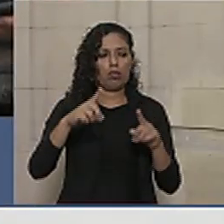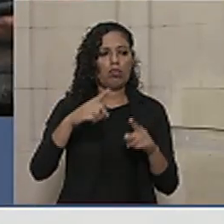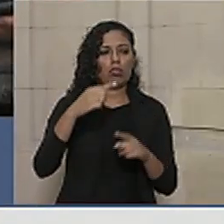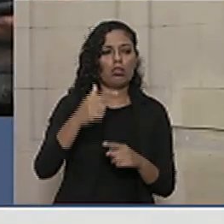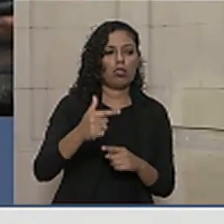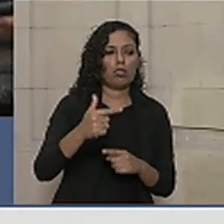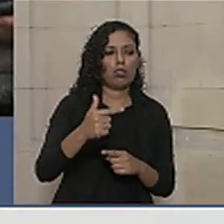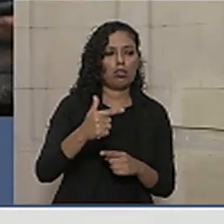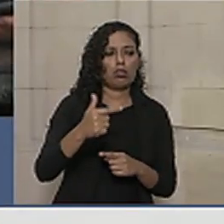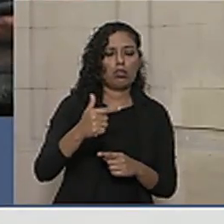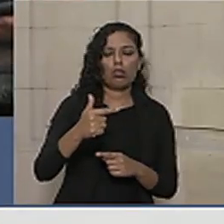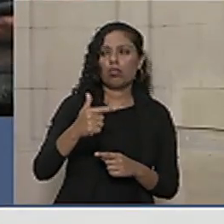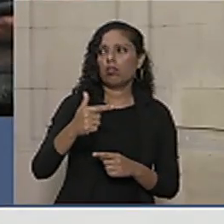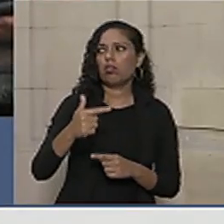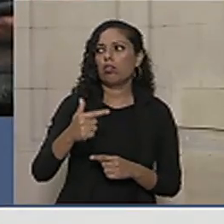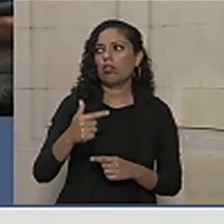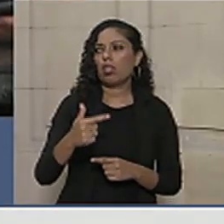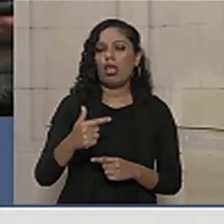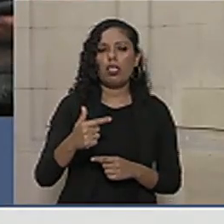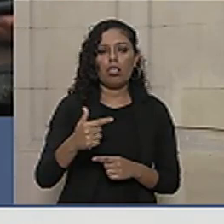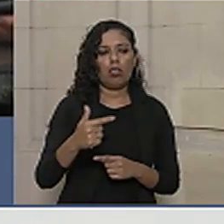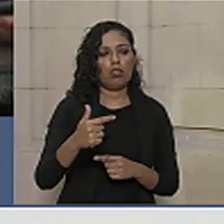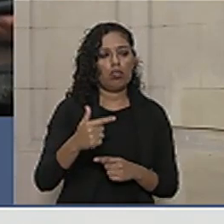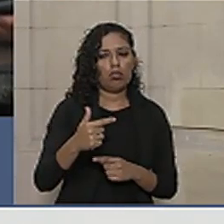2 e 3, prejudicada a 2, não entendi. Vota